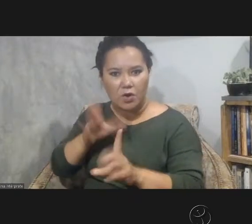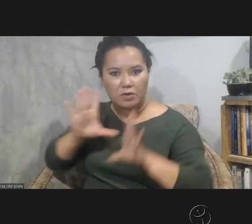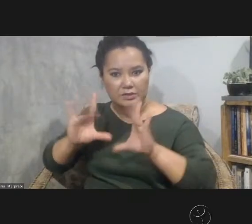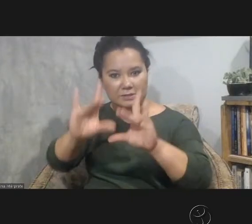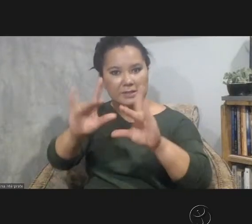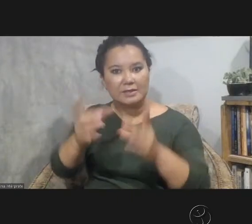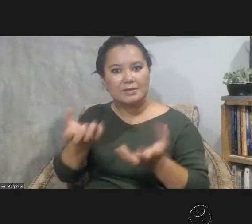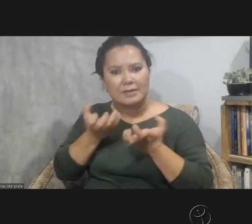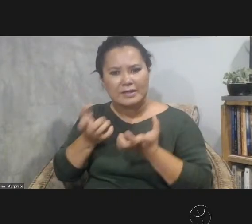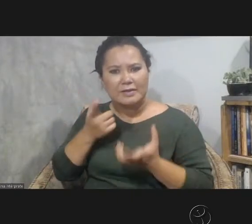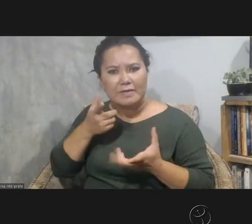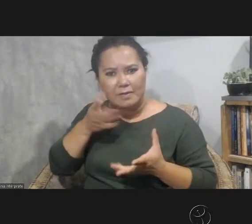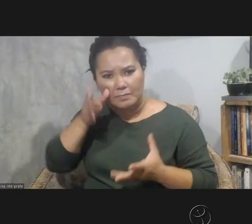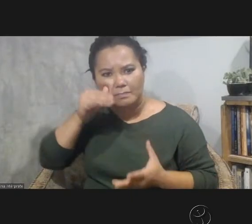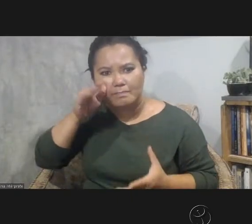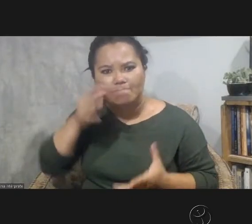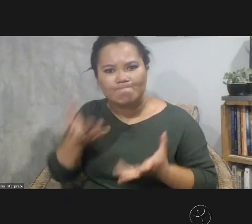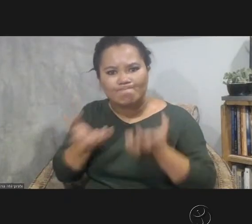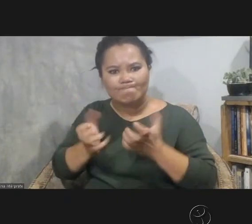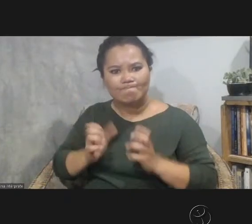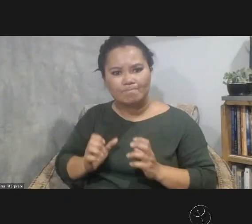educação bem mais ampla.